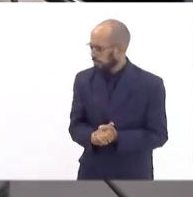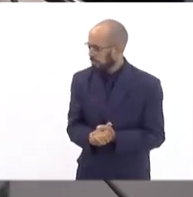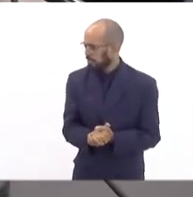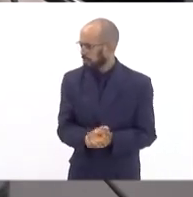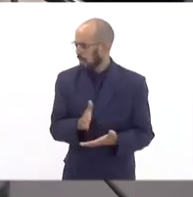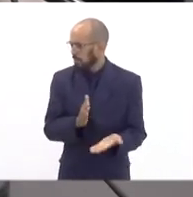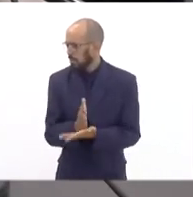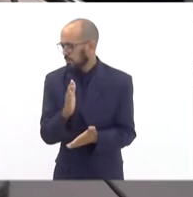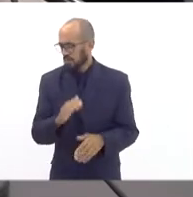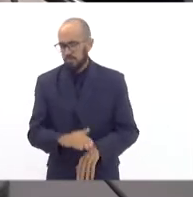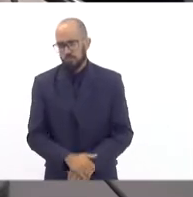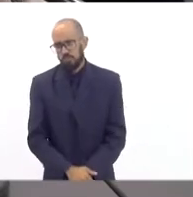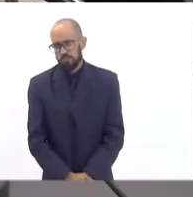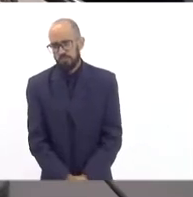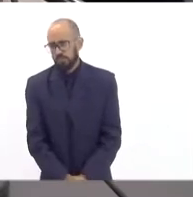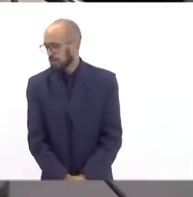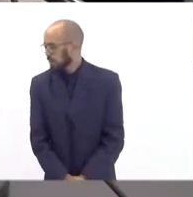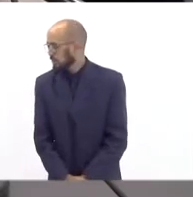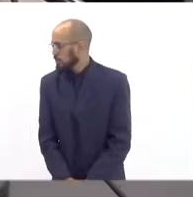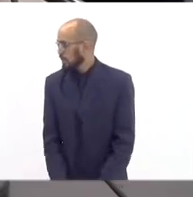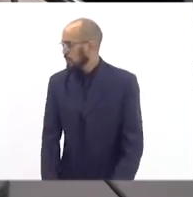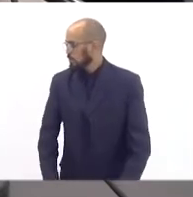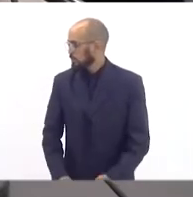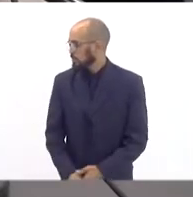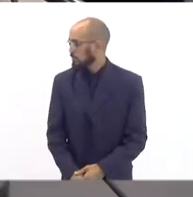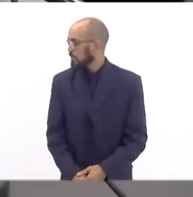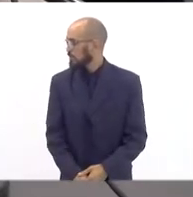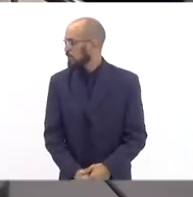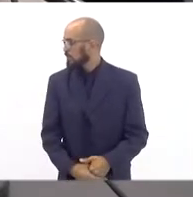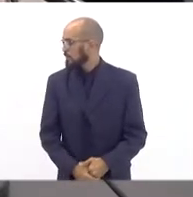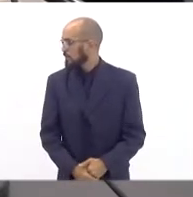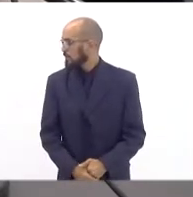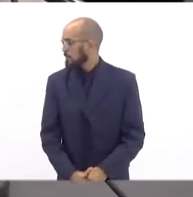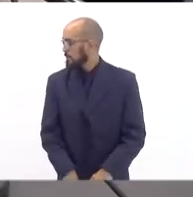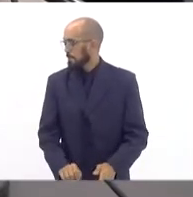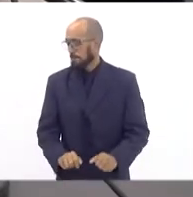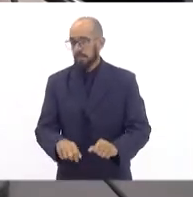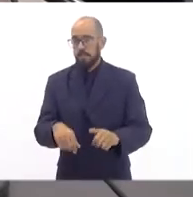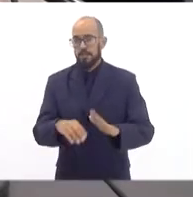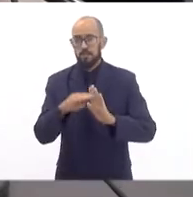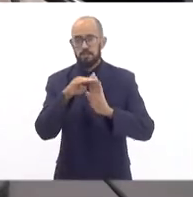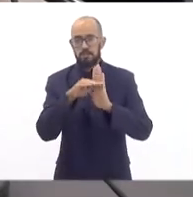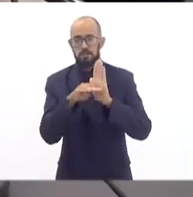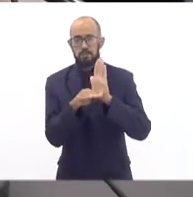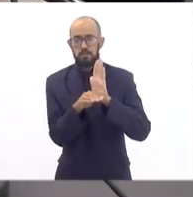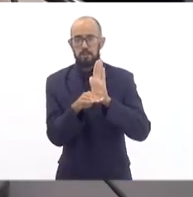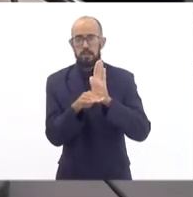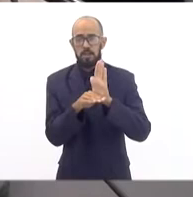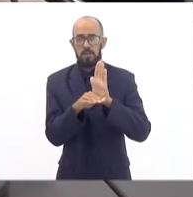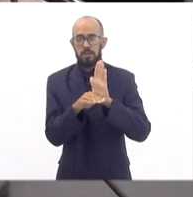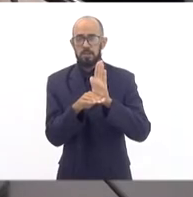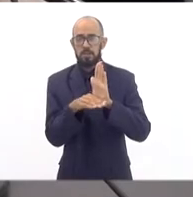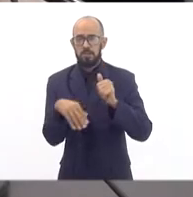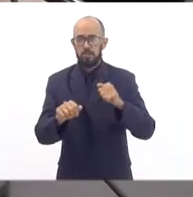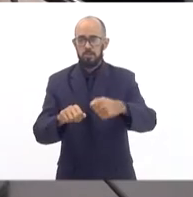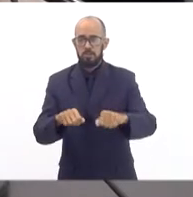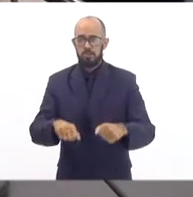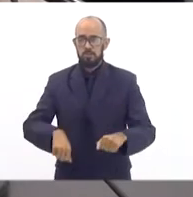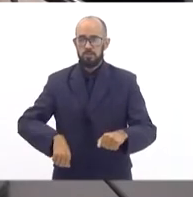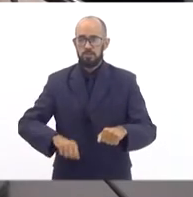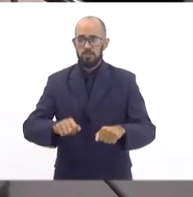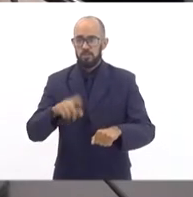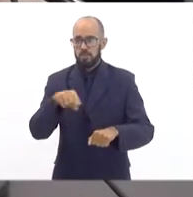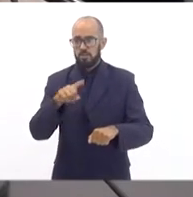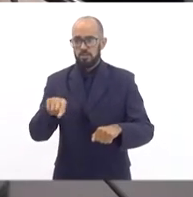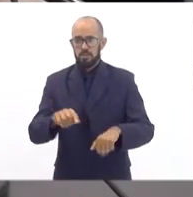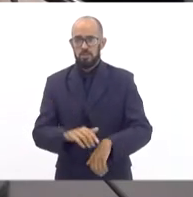aprovação. Para aprovação. Existe o cronograma disso? Teve um cronograma. E esse cronograma foi suspenso também. Quando